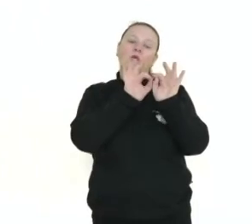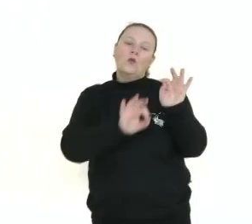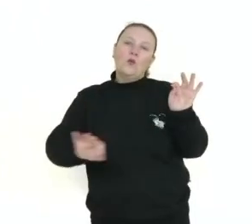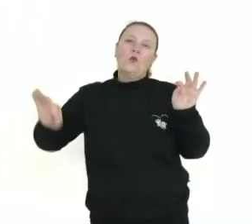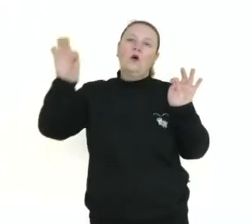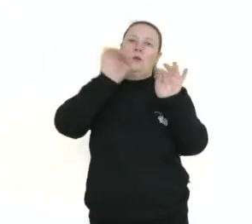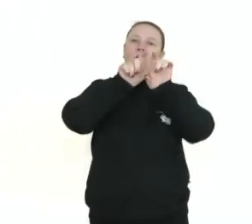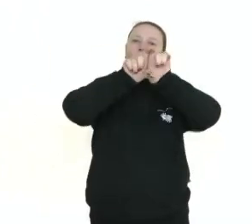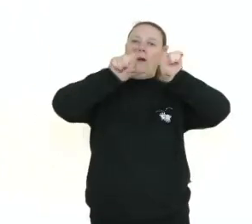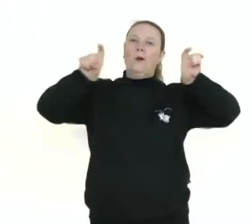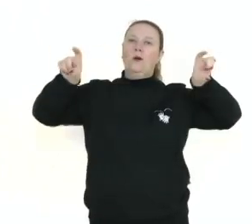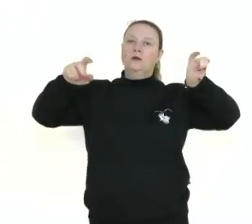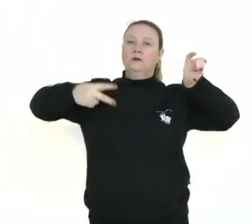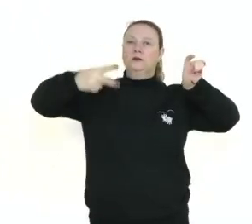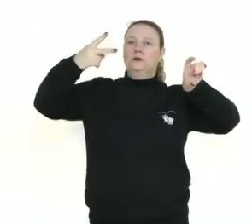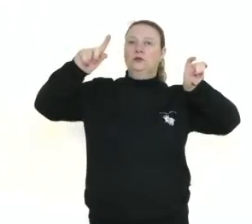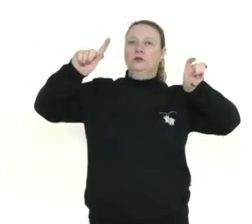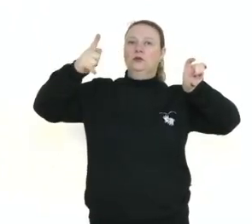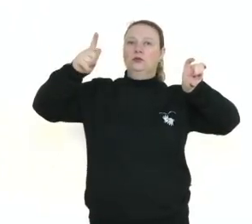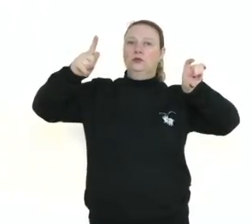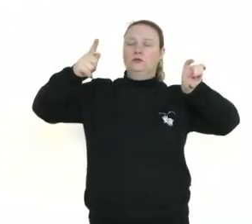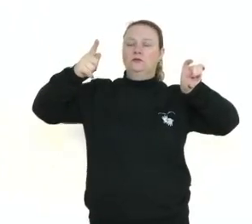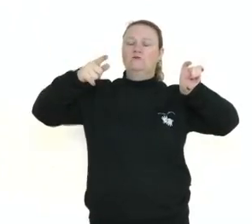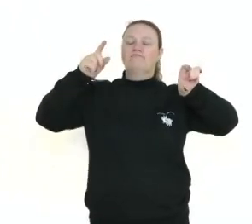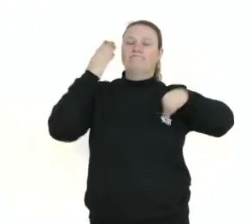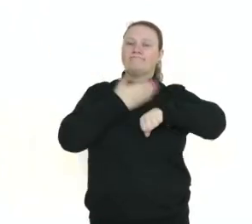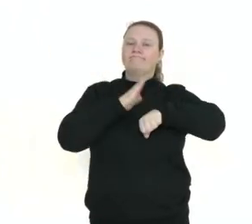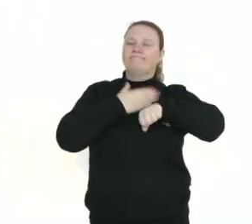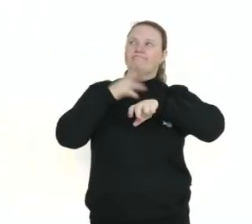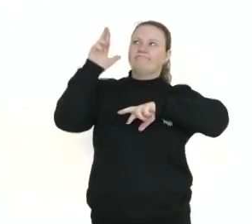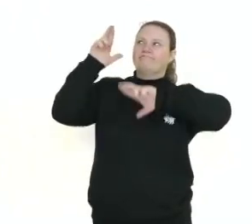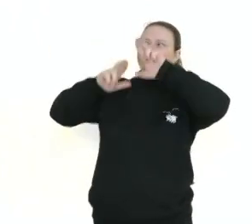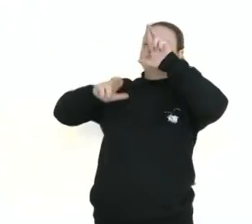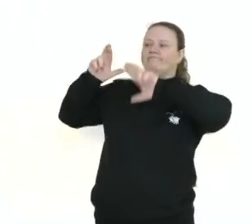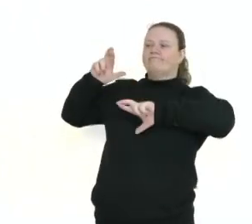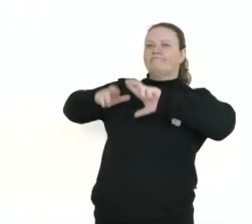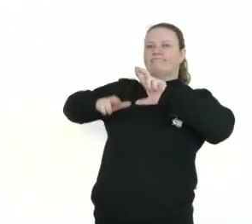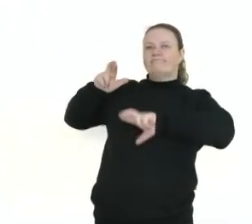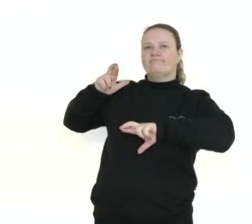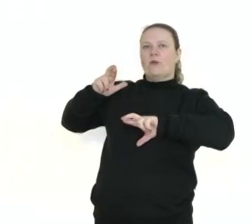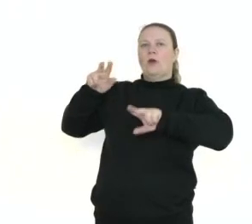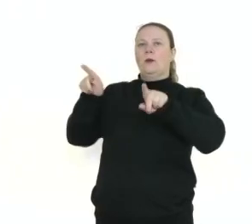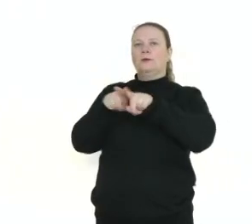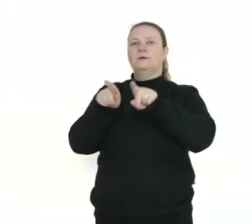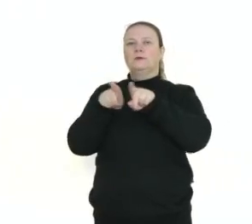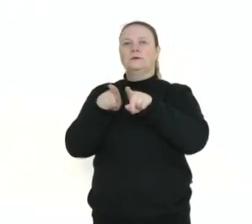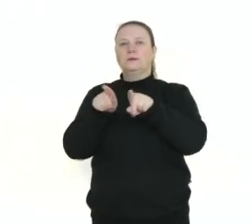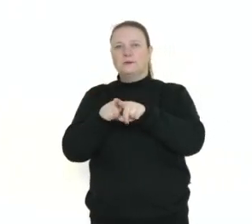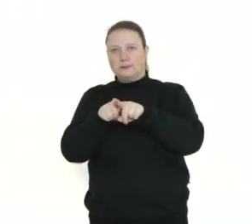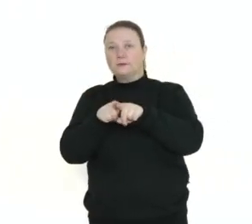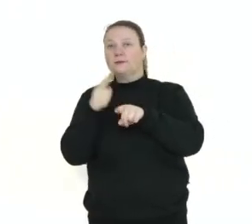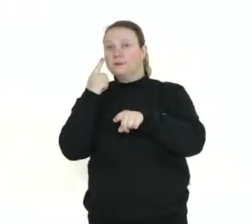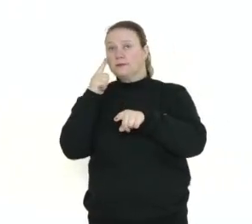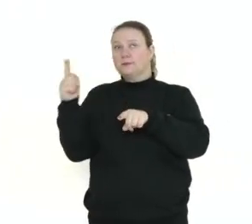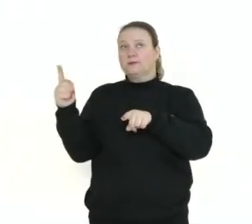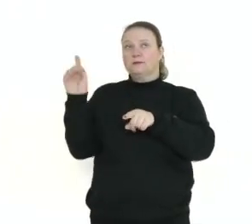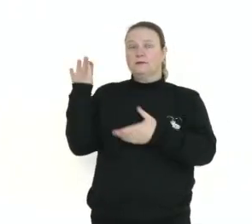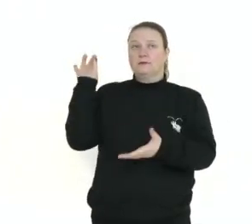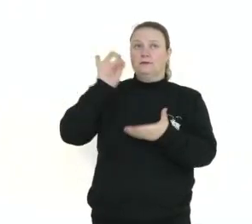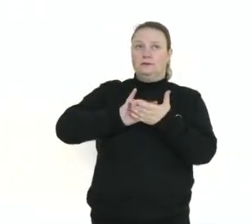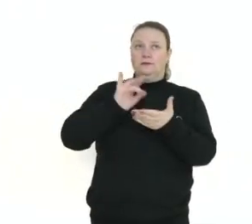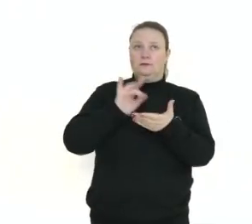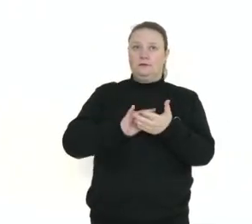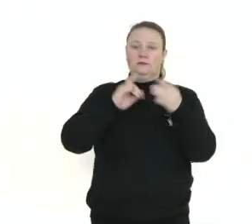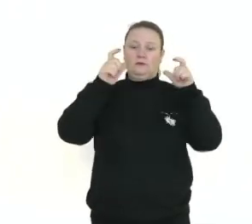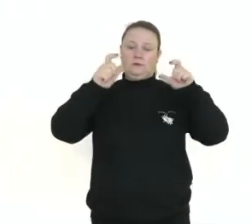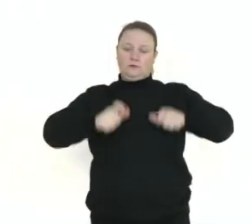uma equação de segundo grau. Fazendo a análise do discriminante dessa equação de segundo grau, determinamos a